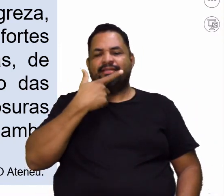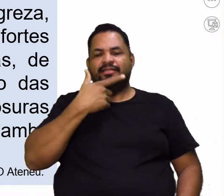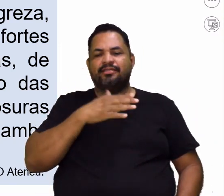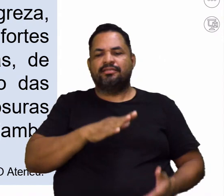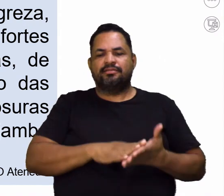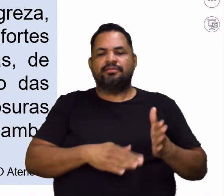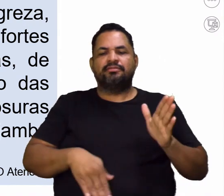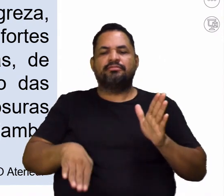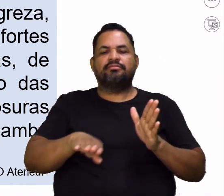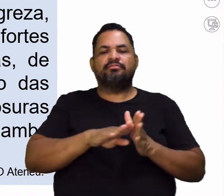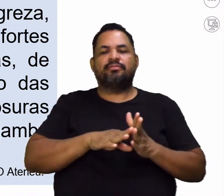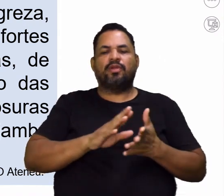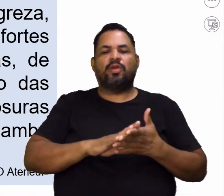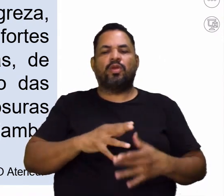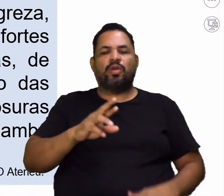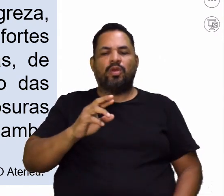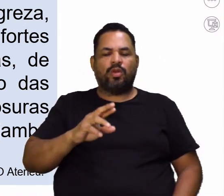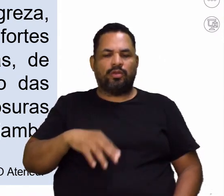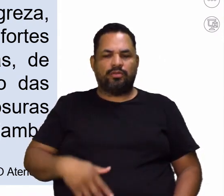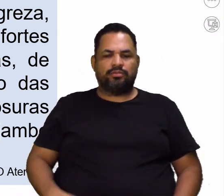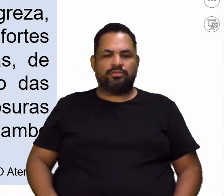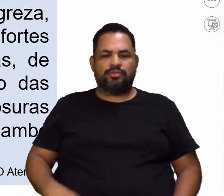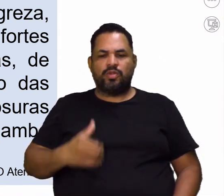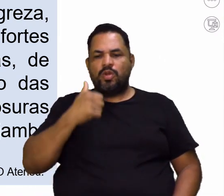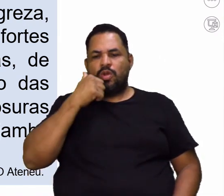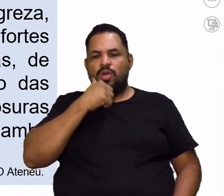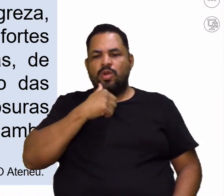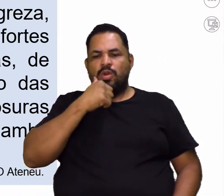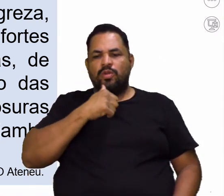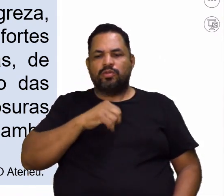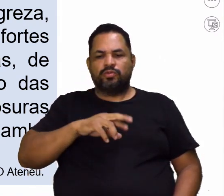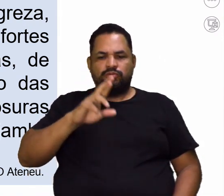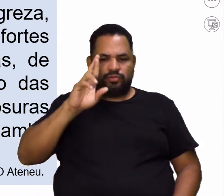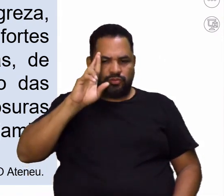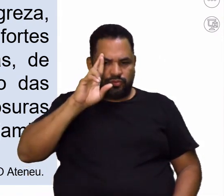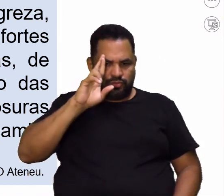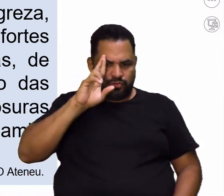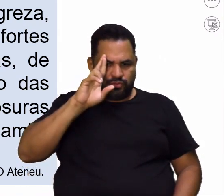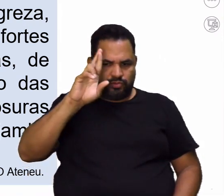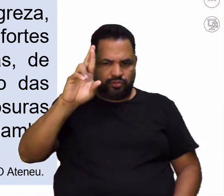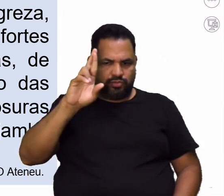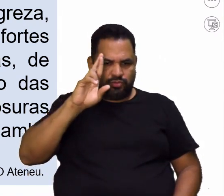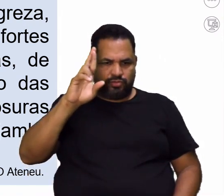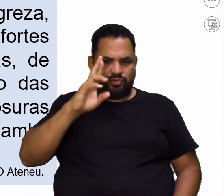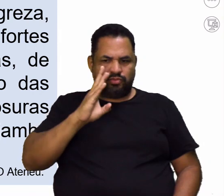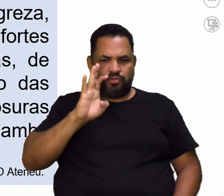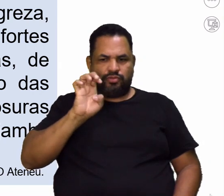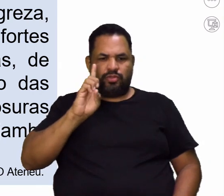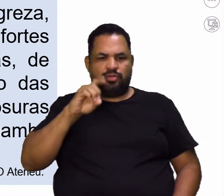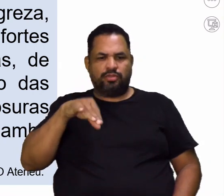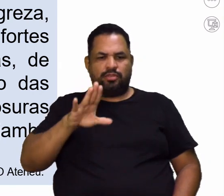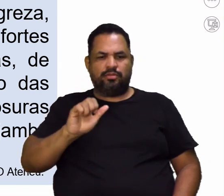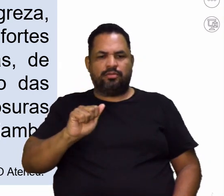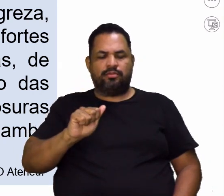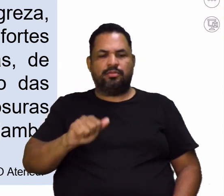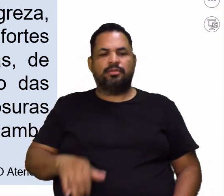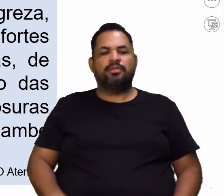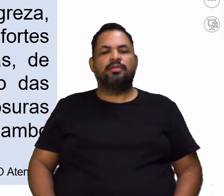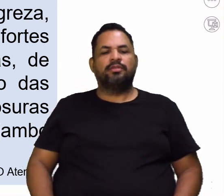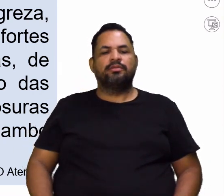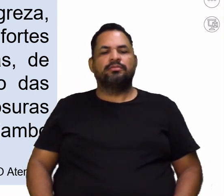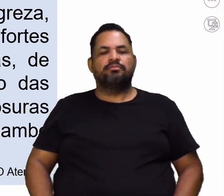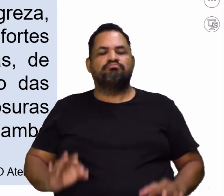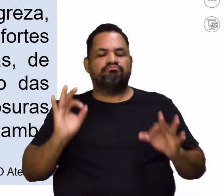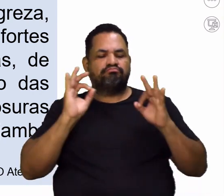chegou a senhora a senhora do diretor dona Emma que era esposa do diretor